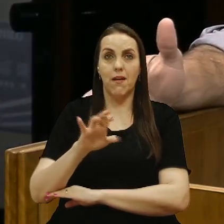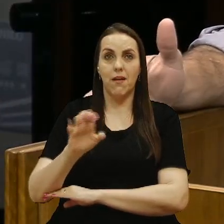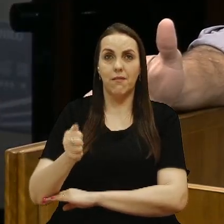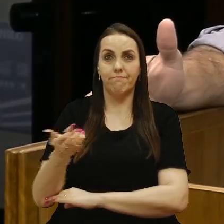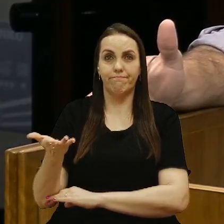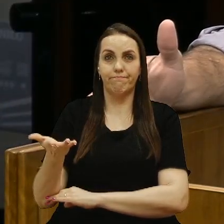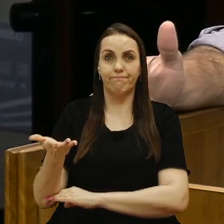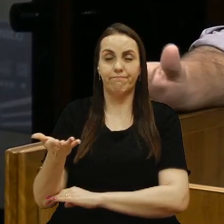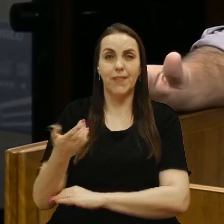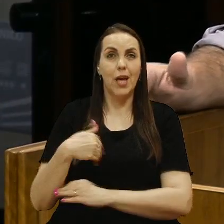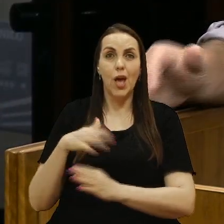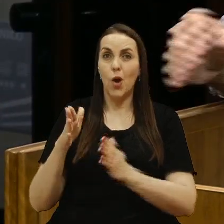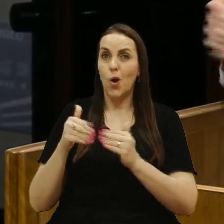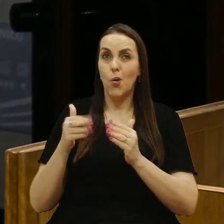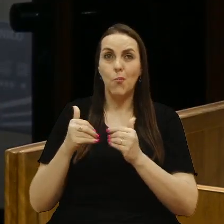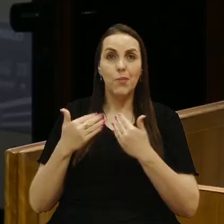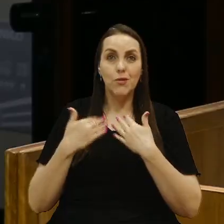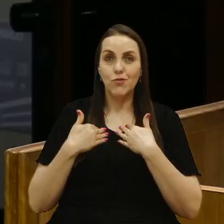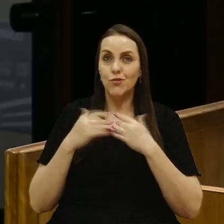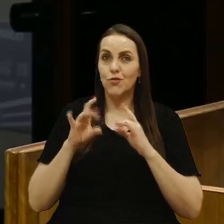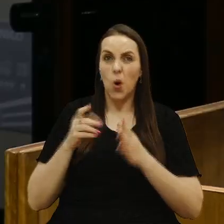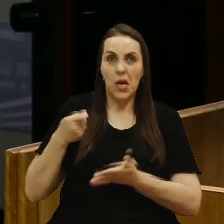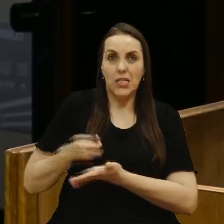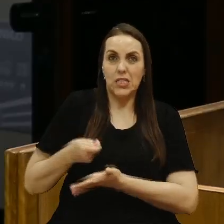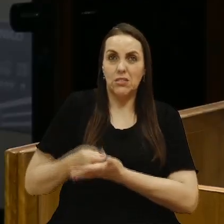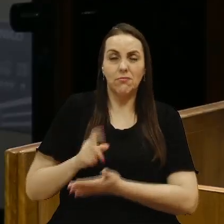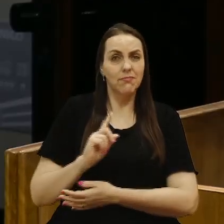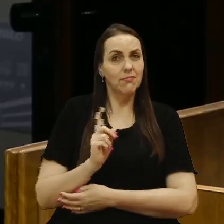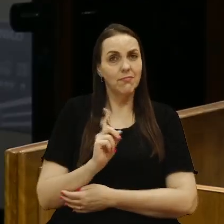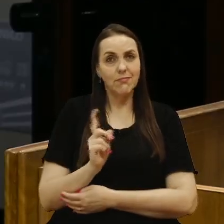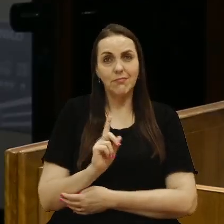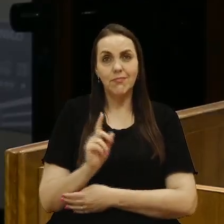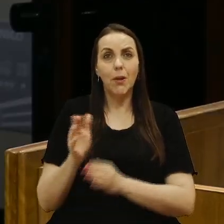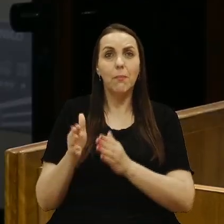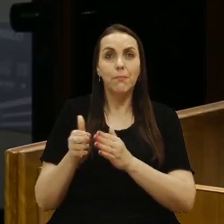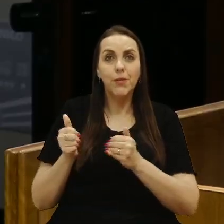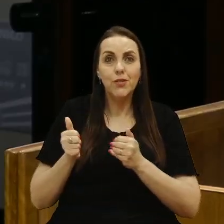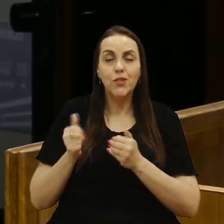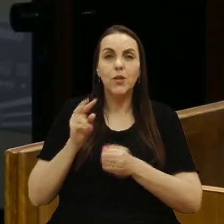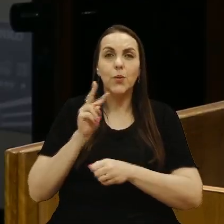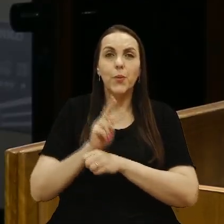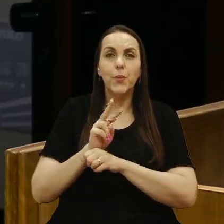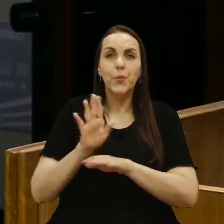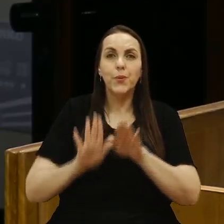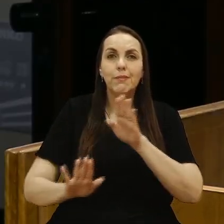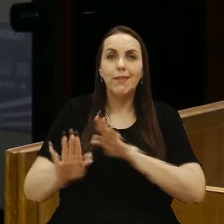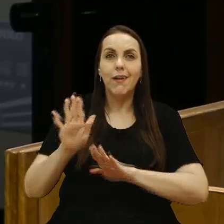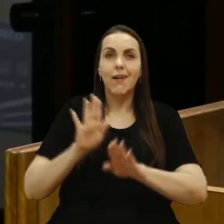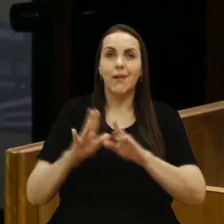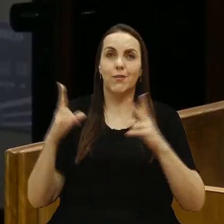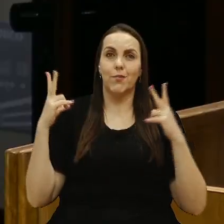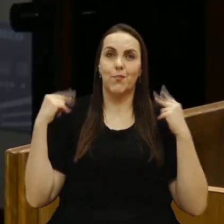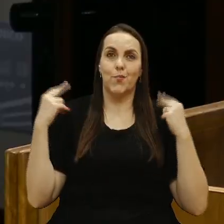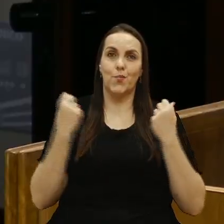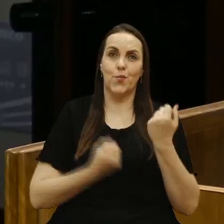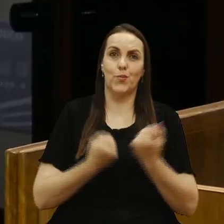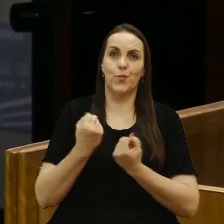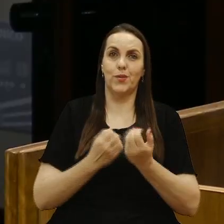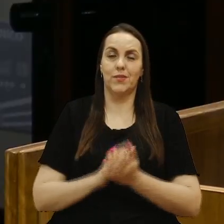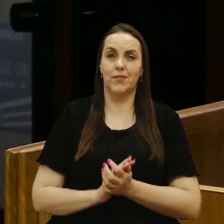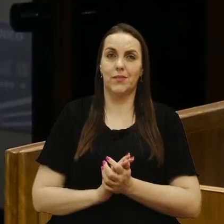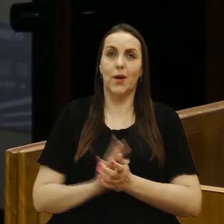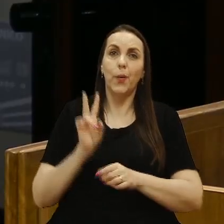eu não exijo que haja um cuidado com o motorista, que haja um cuidado com o